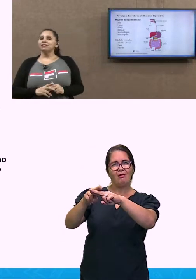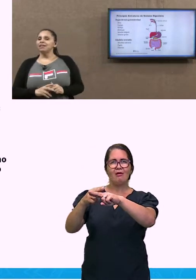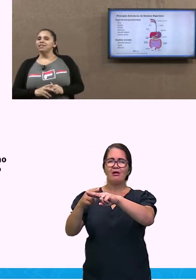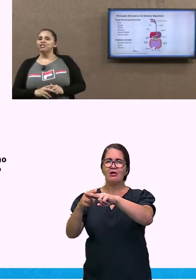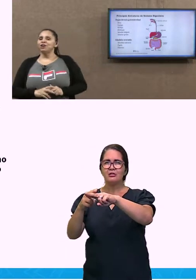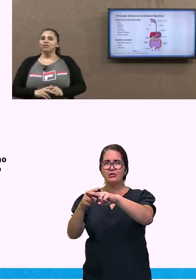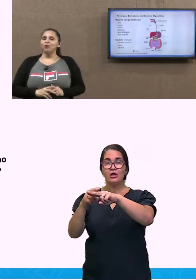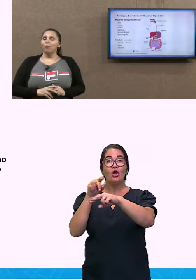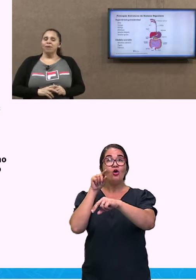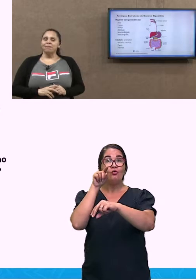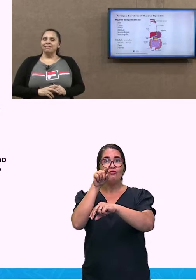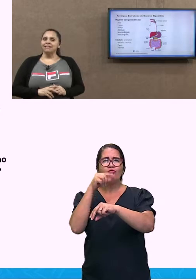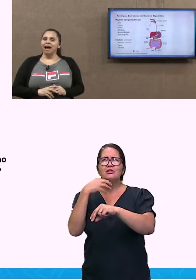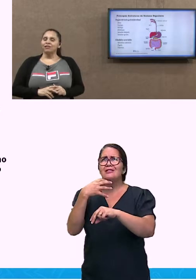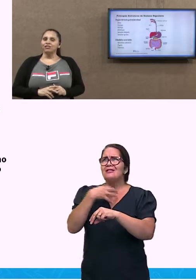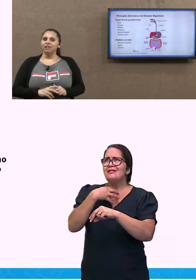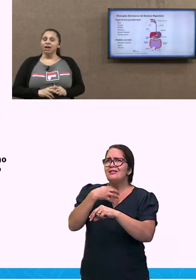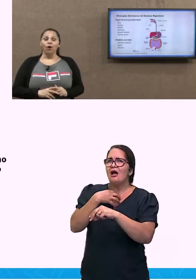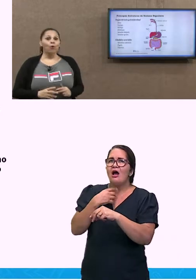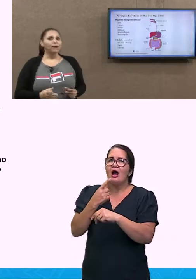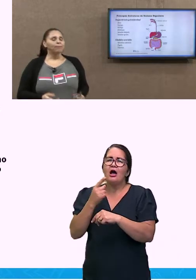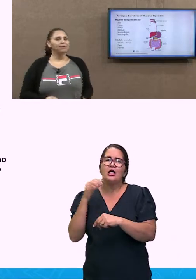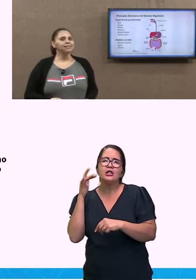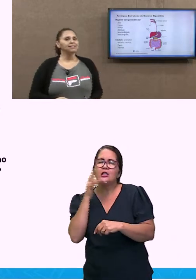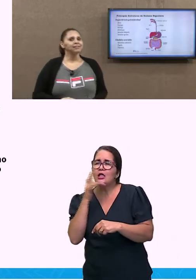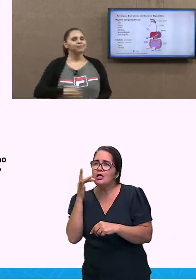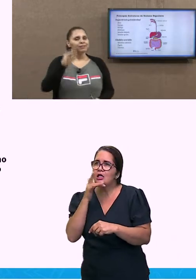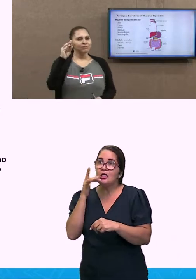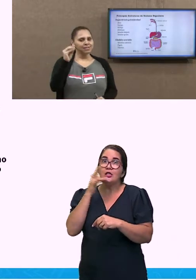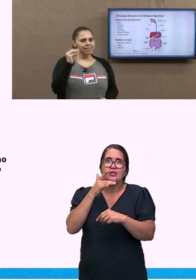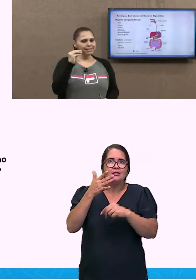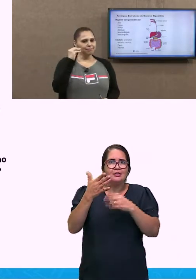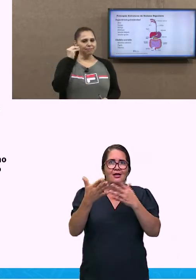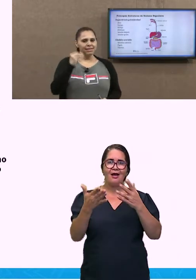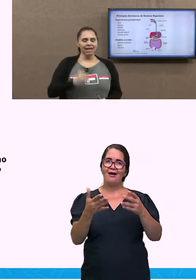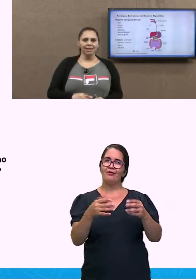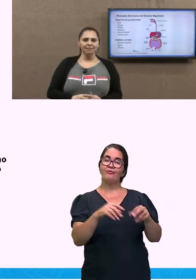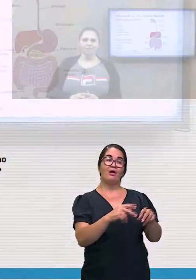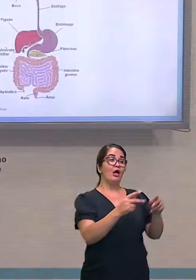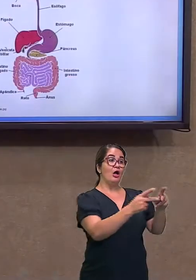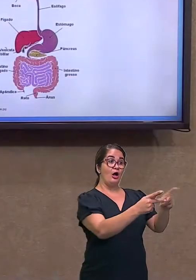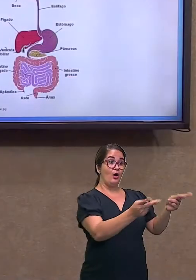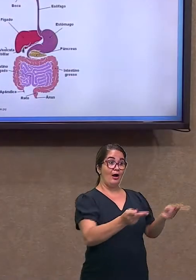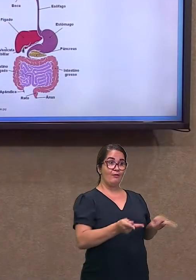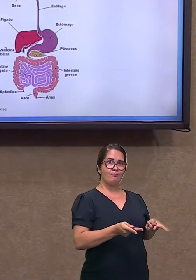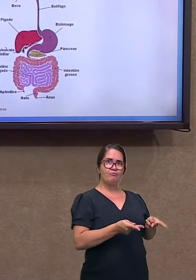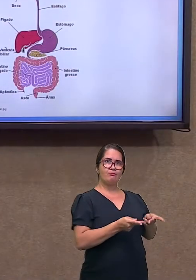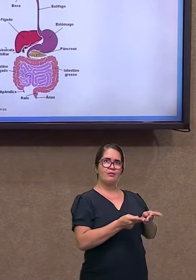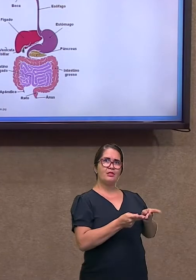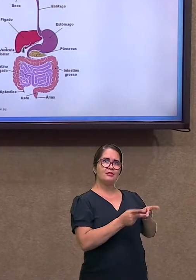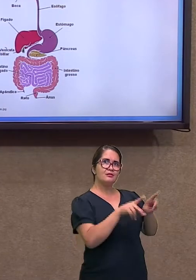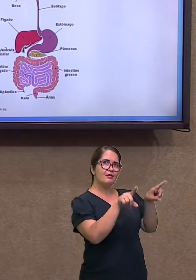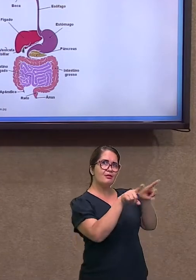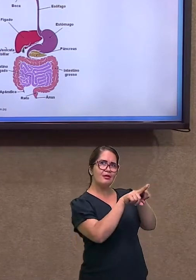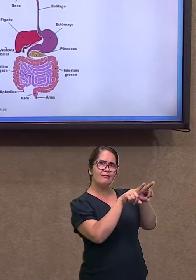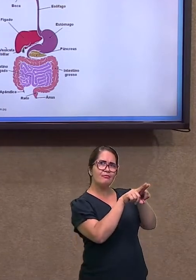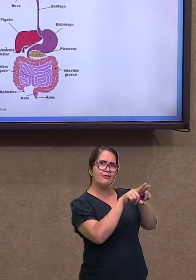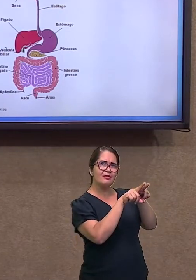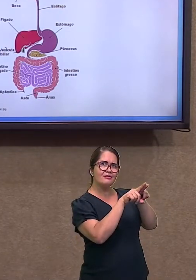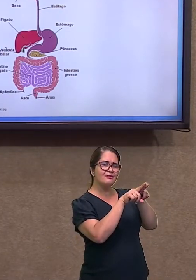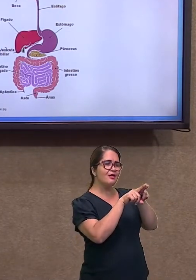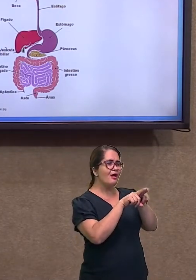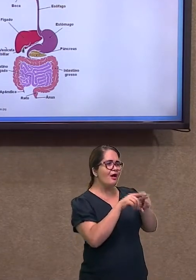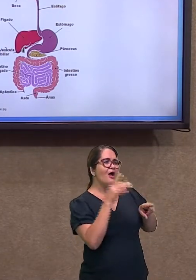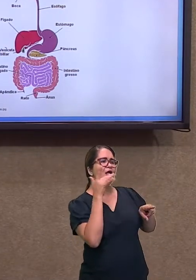você gostaria de comer mais tarde ou na pizza, você também saliva. Nós temos ainda